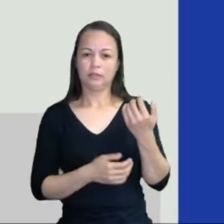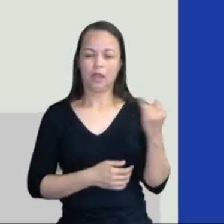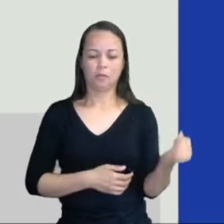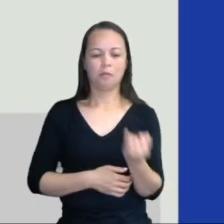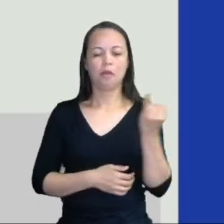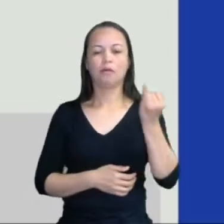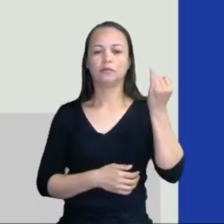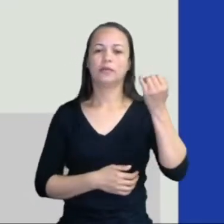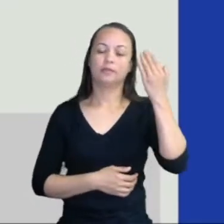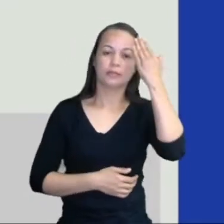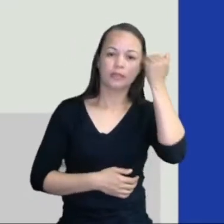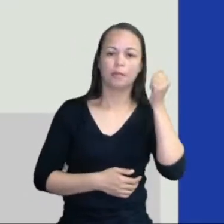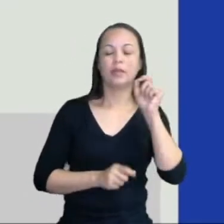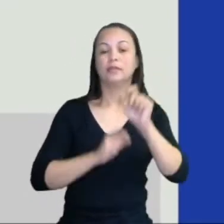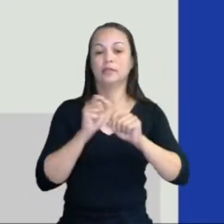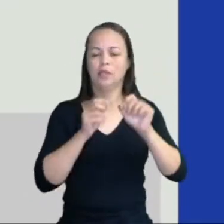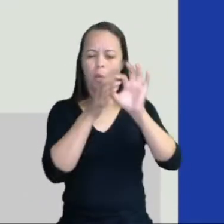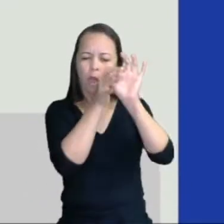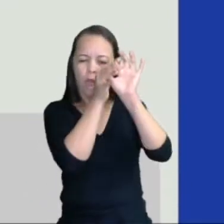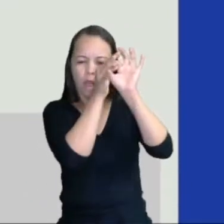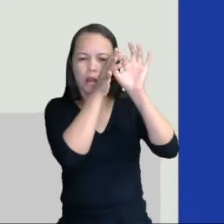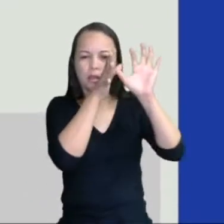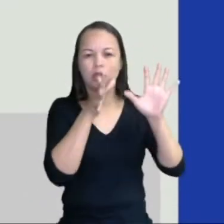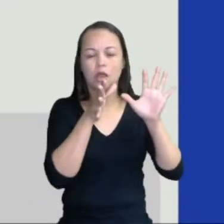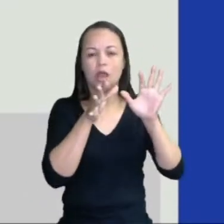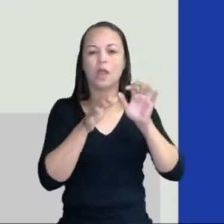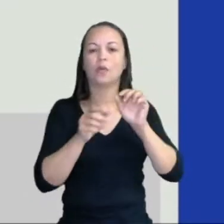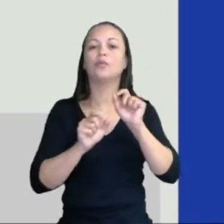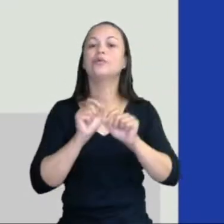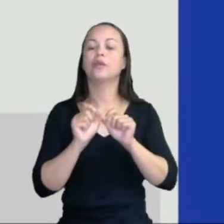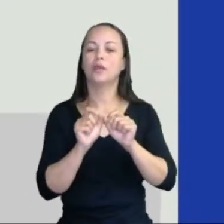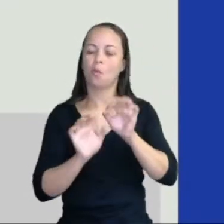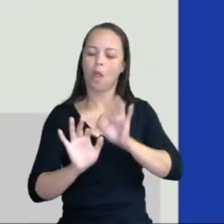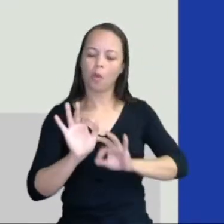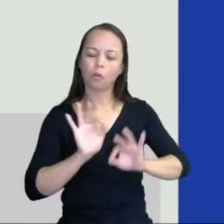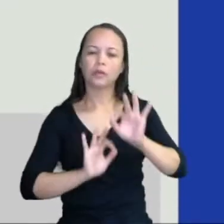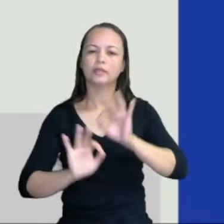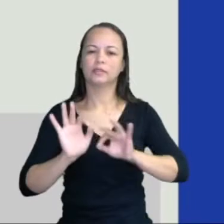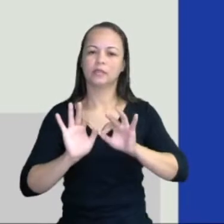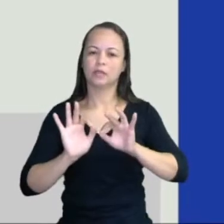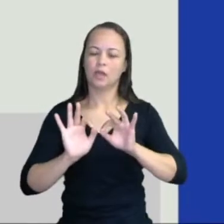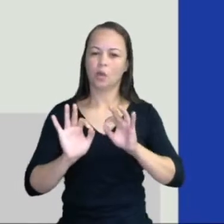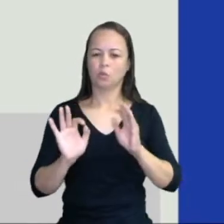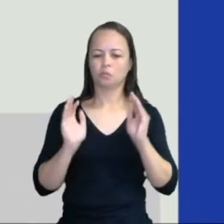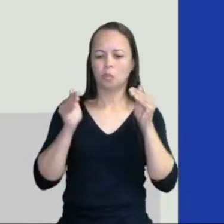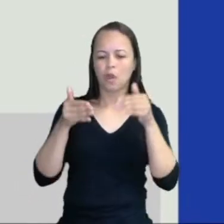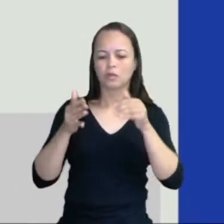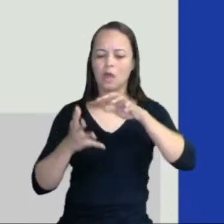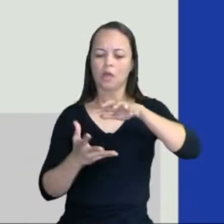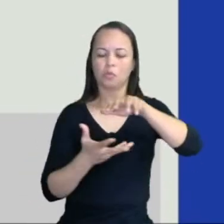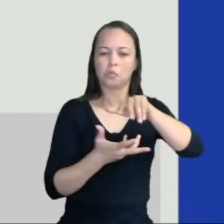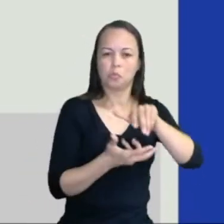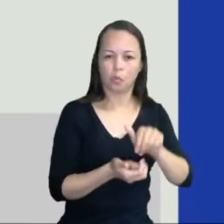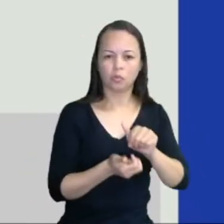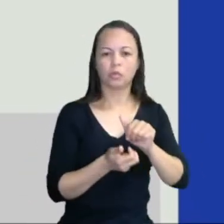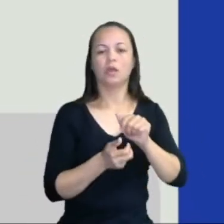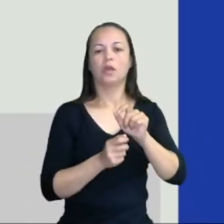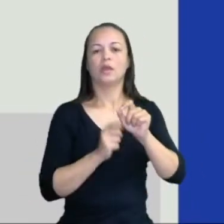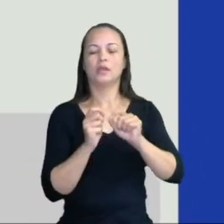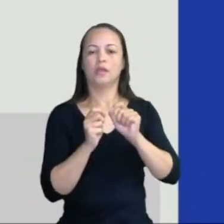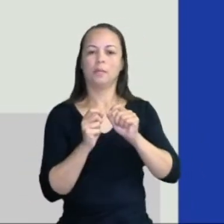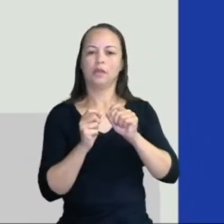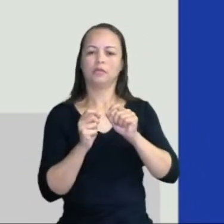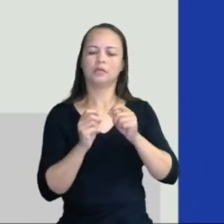o liberalismo é uma organização a partir de uma visão de um mundo que passa a